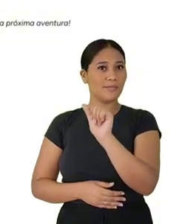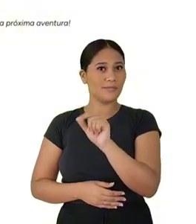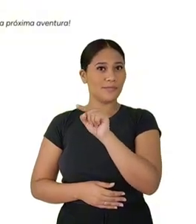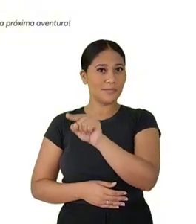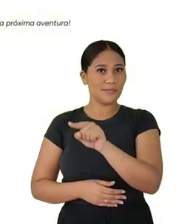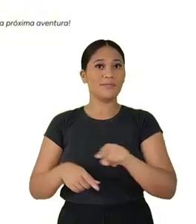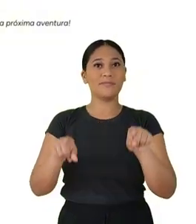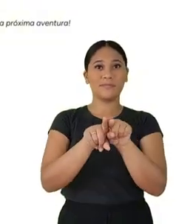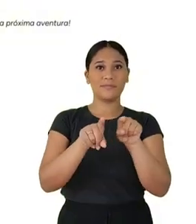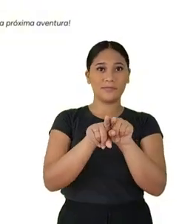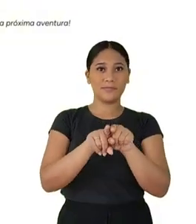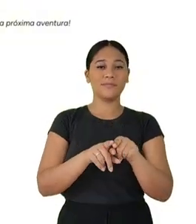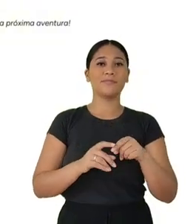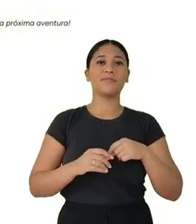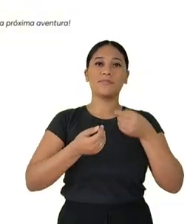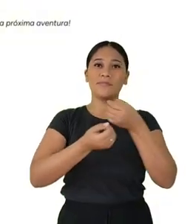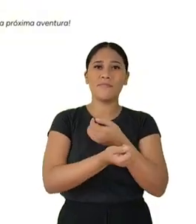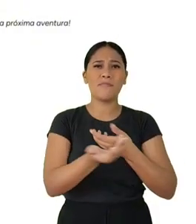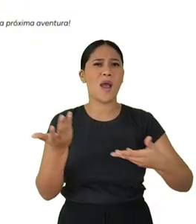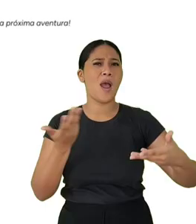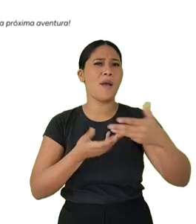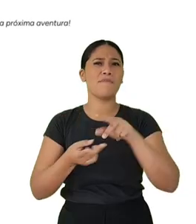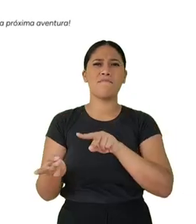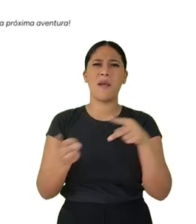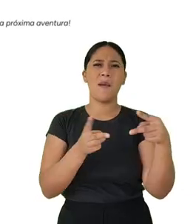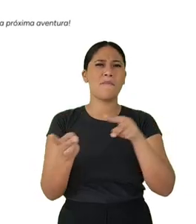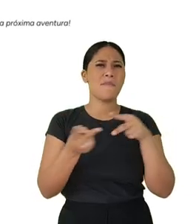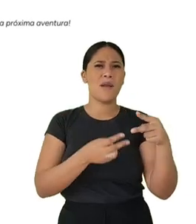em suas redes sociais favoritas e